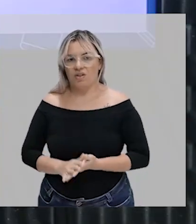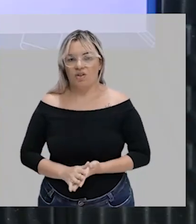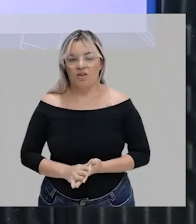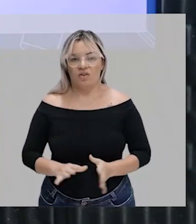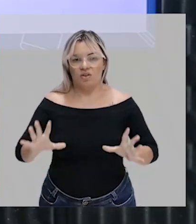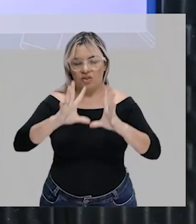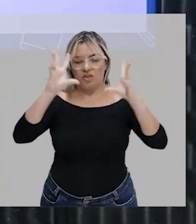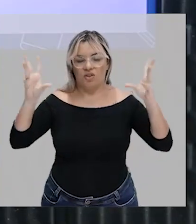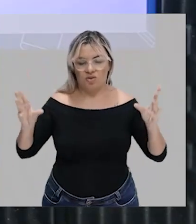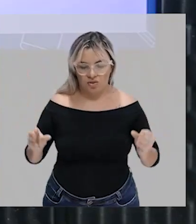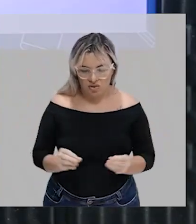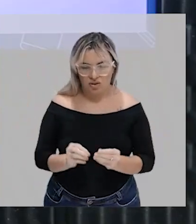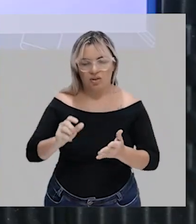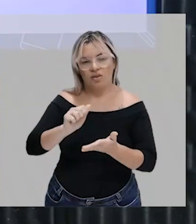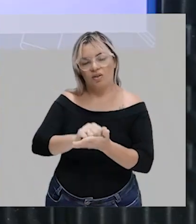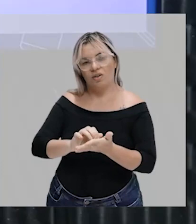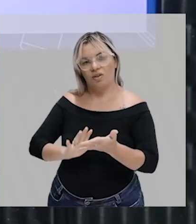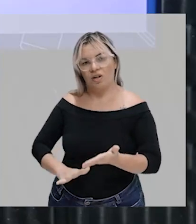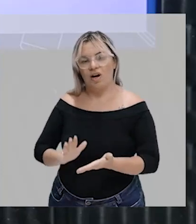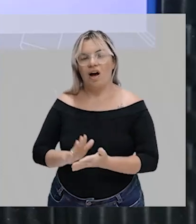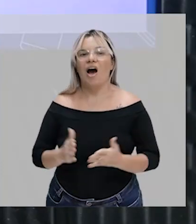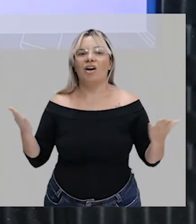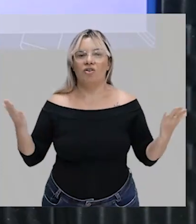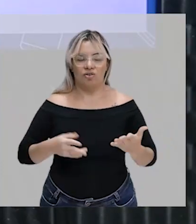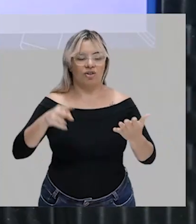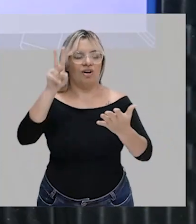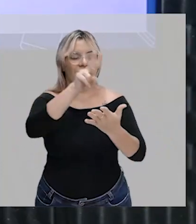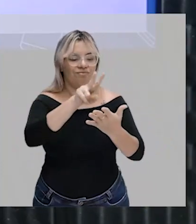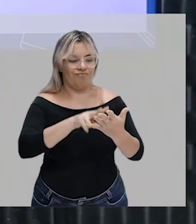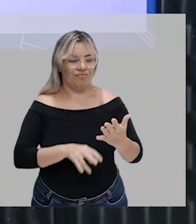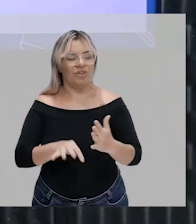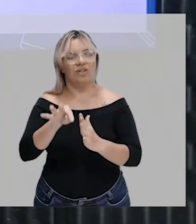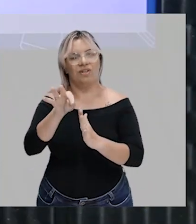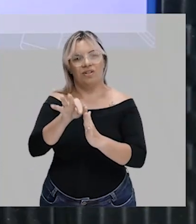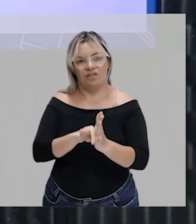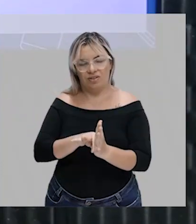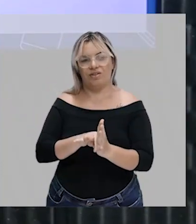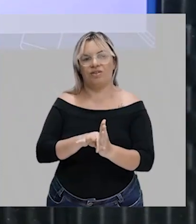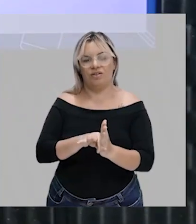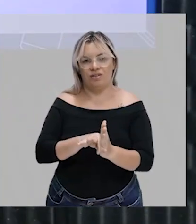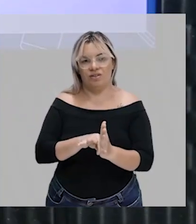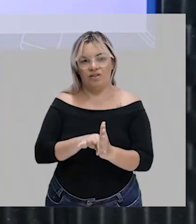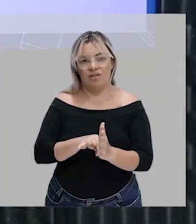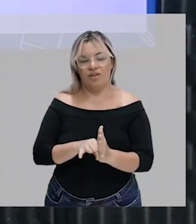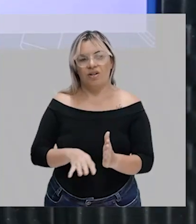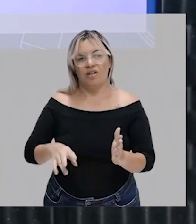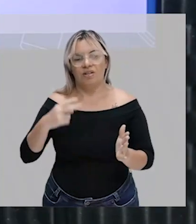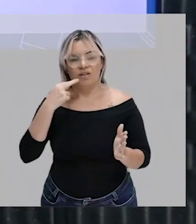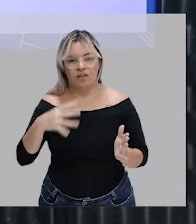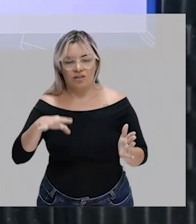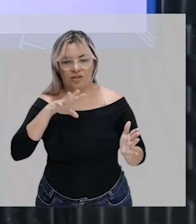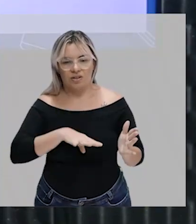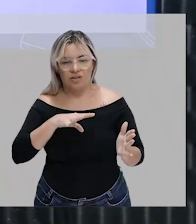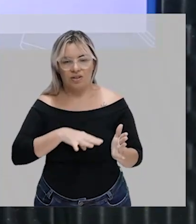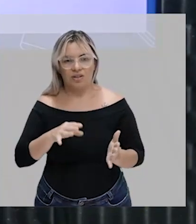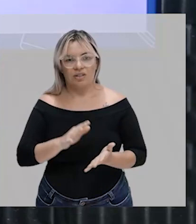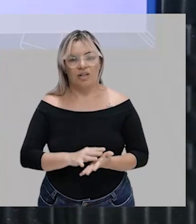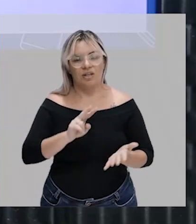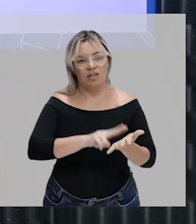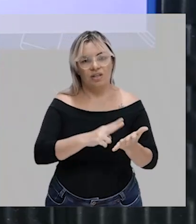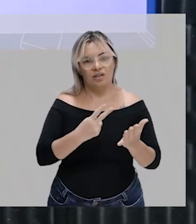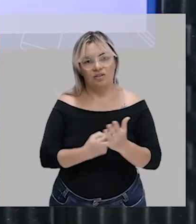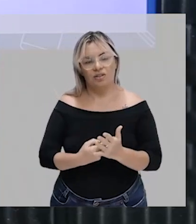essa atividade, leia o texto que você construiu em português a partir da tradução das palavras